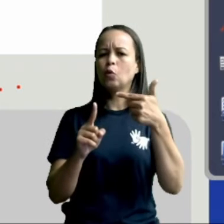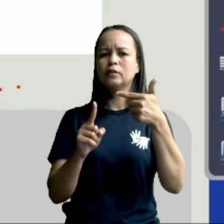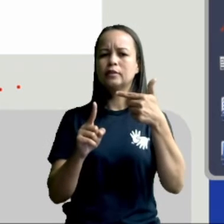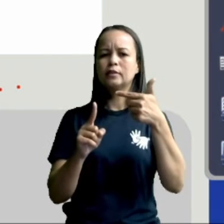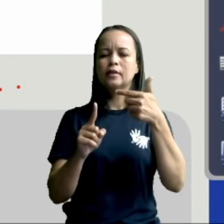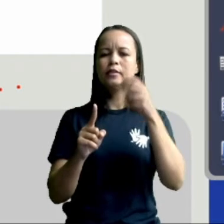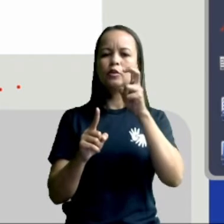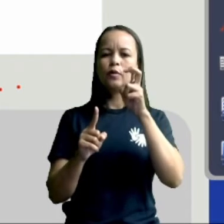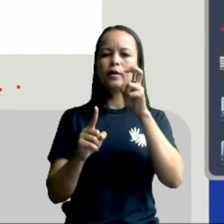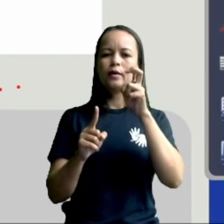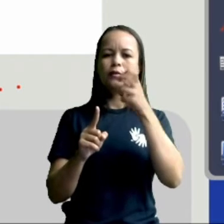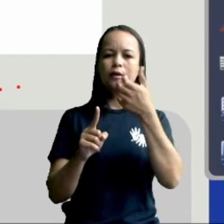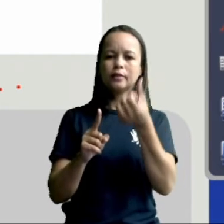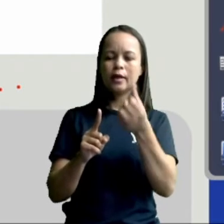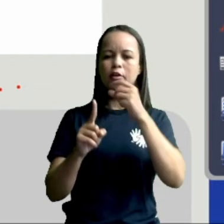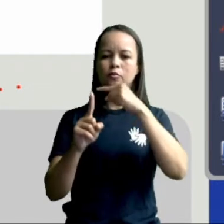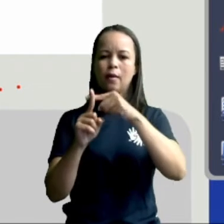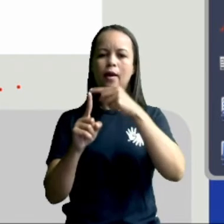R$12, vai para